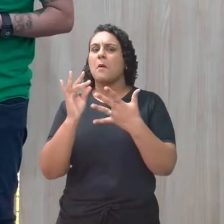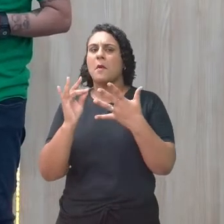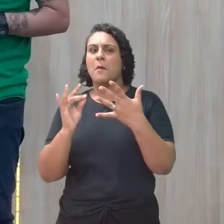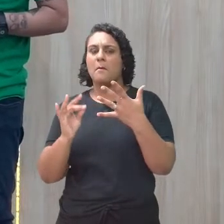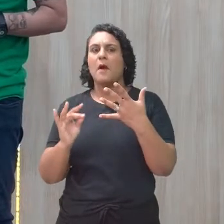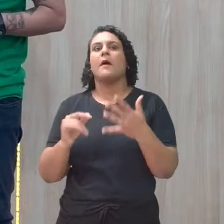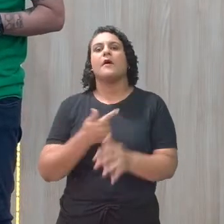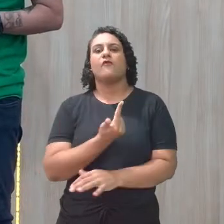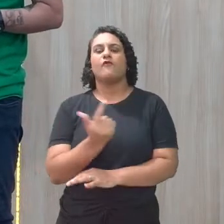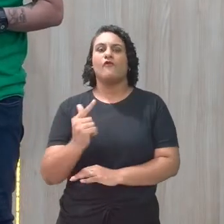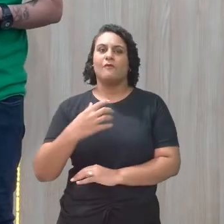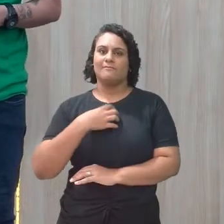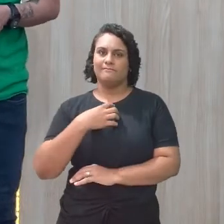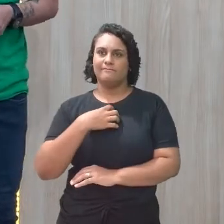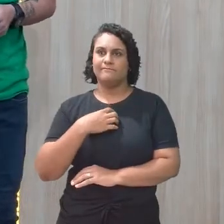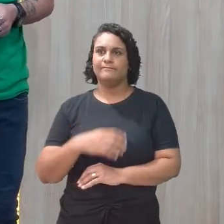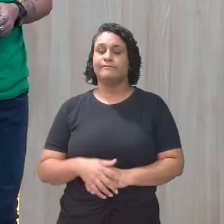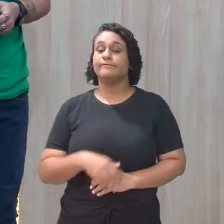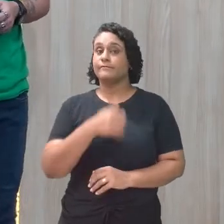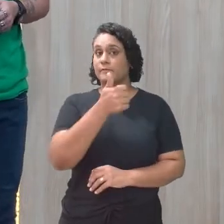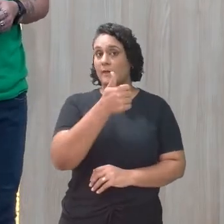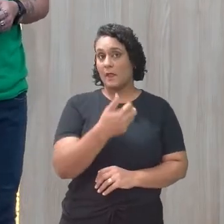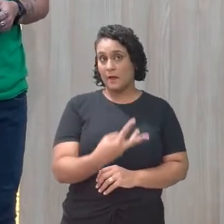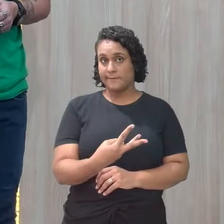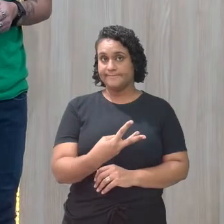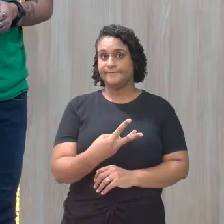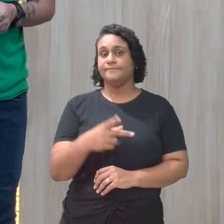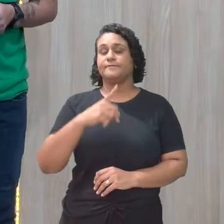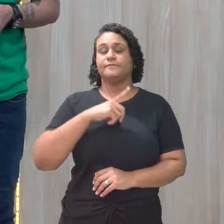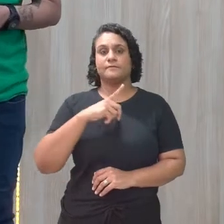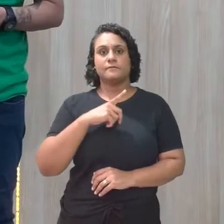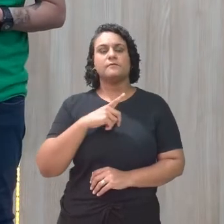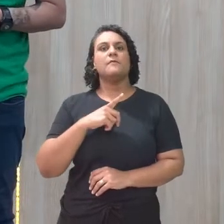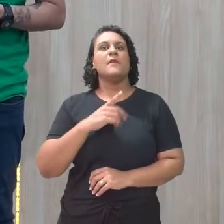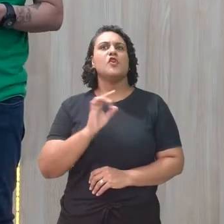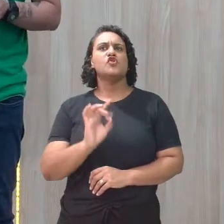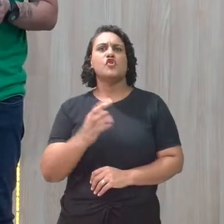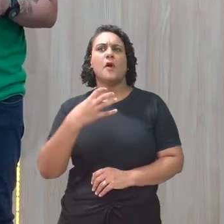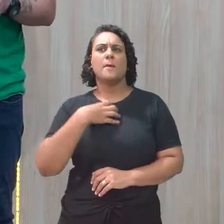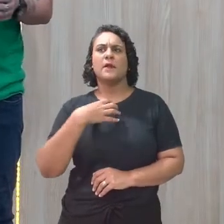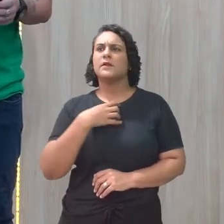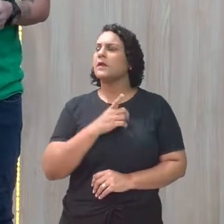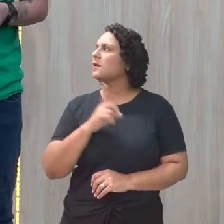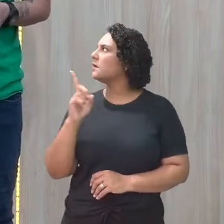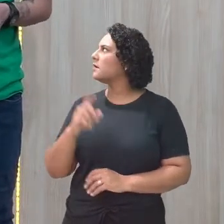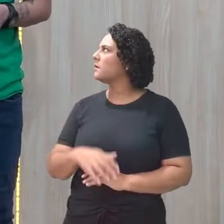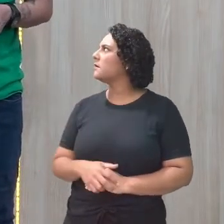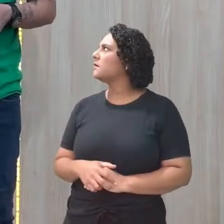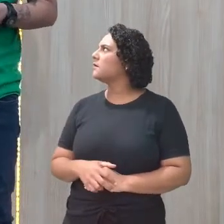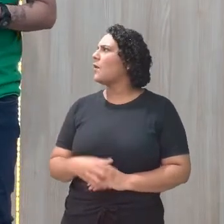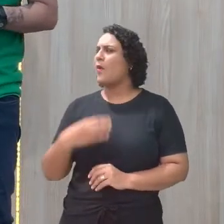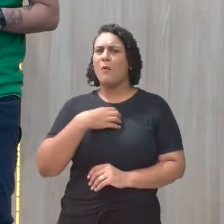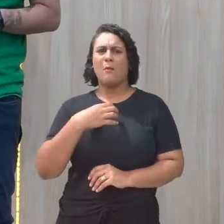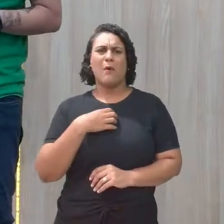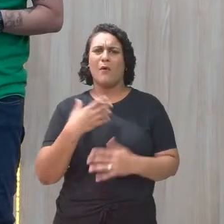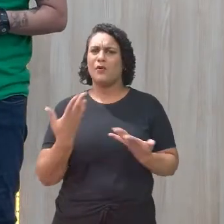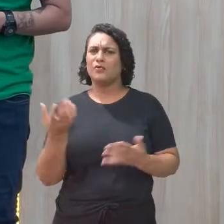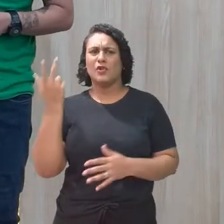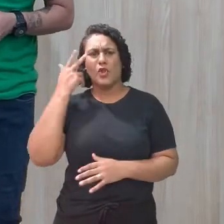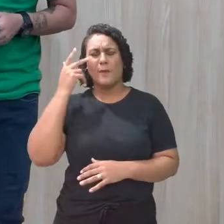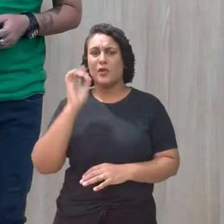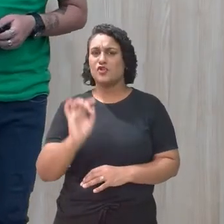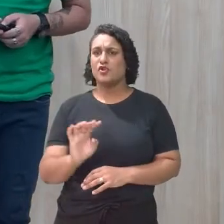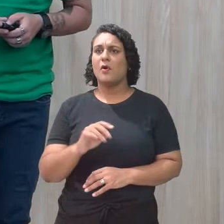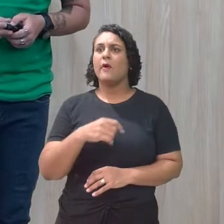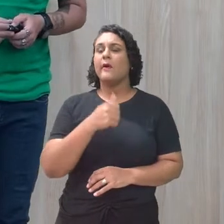diversa. No caso aqui do número 13, a gente percebeu que eu tinha essa maneira aí, que eu chamei até o modo trivial, né? Ou seja, a gente vai encontrar